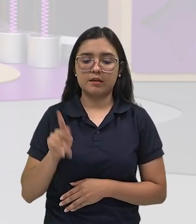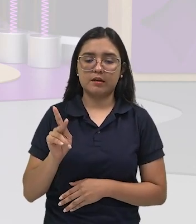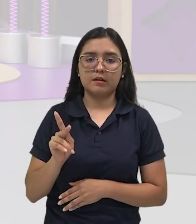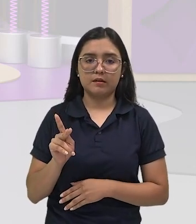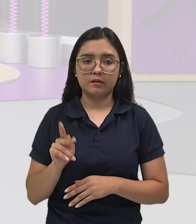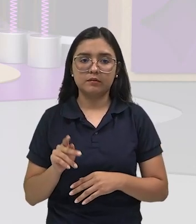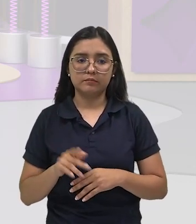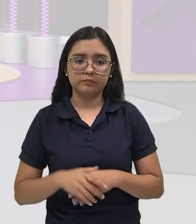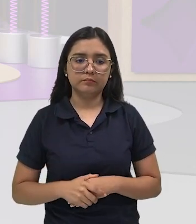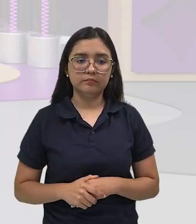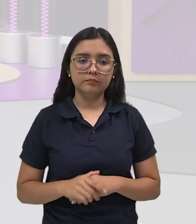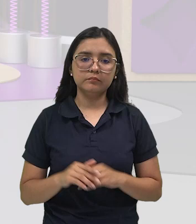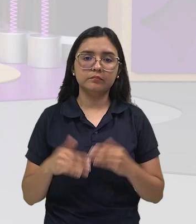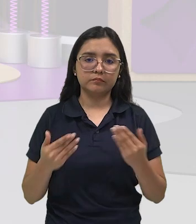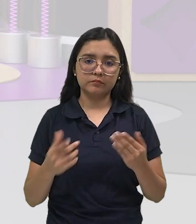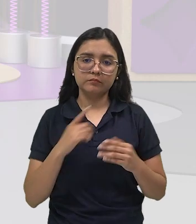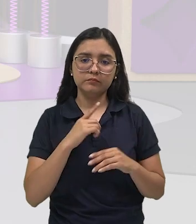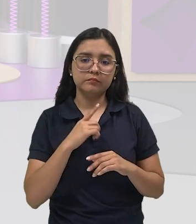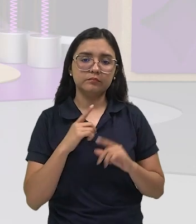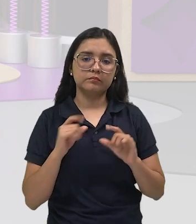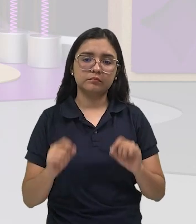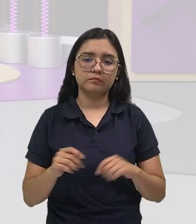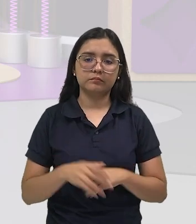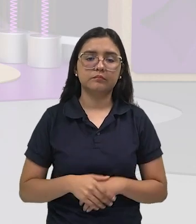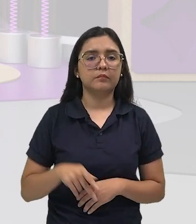por hora para percorrer